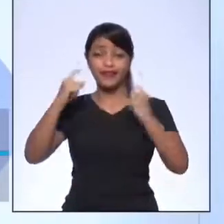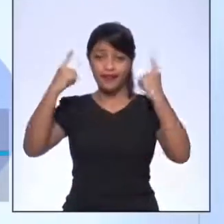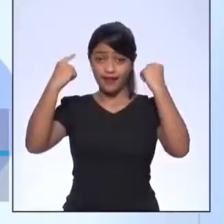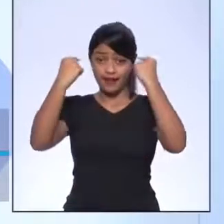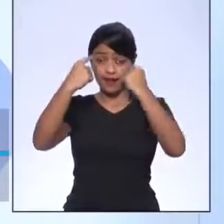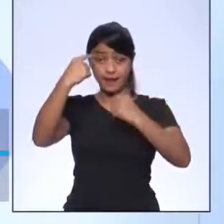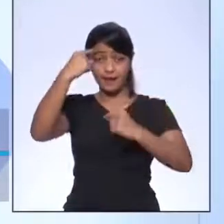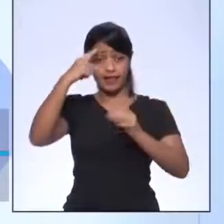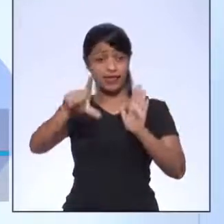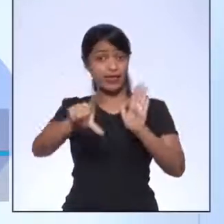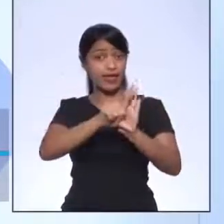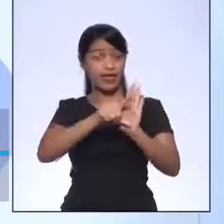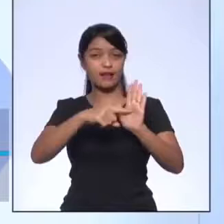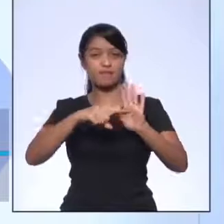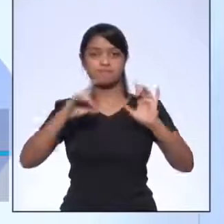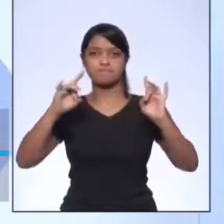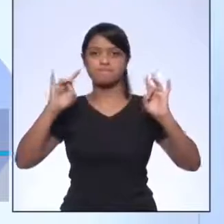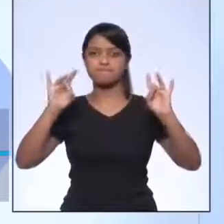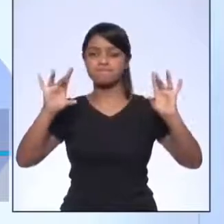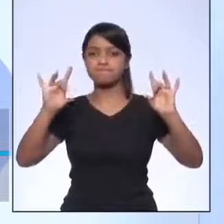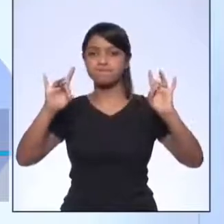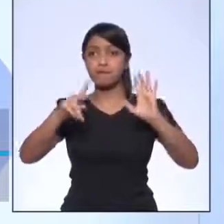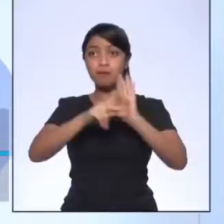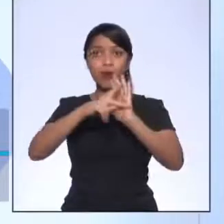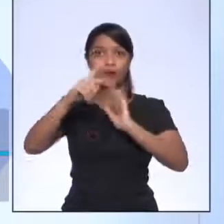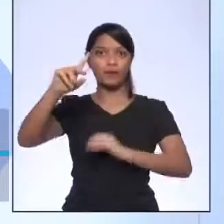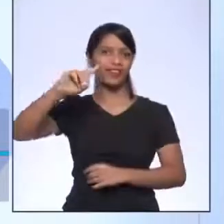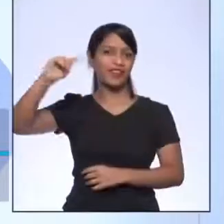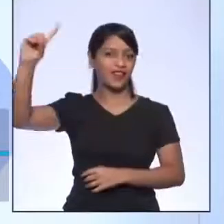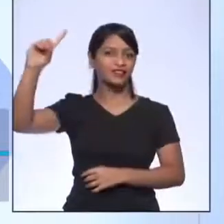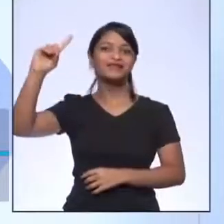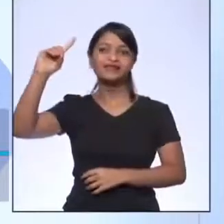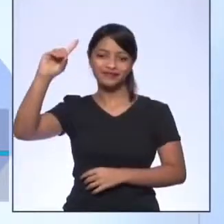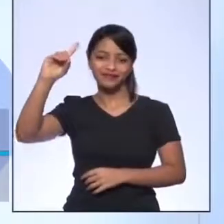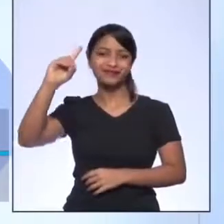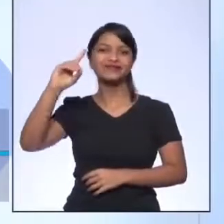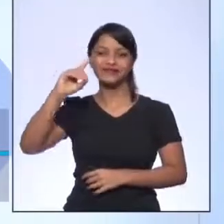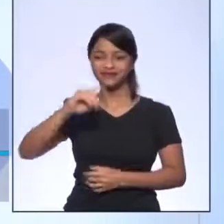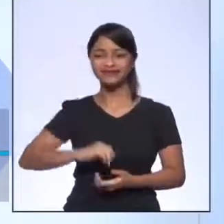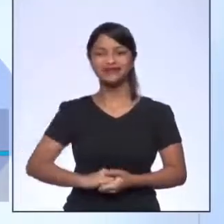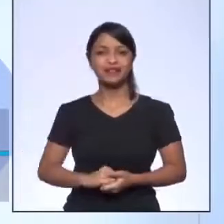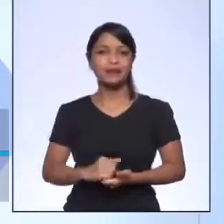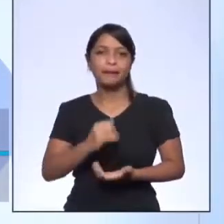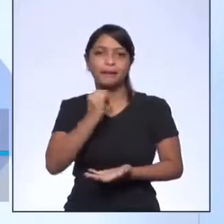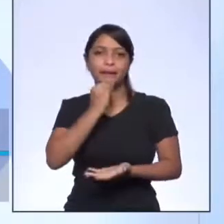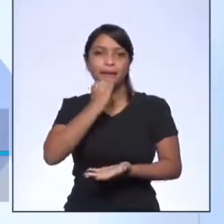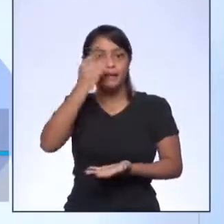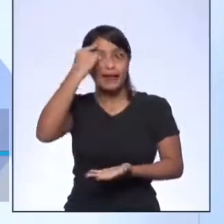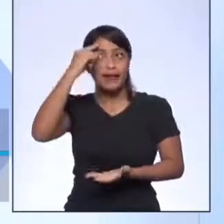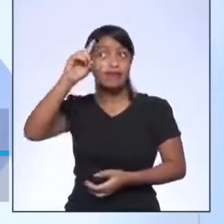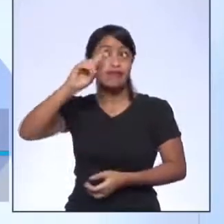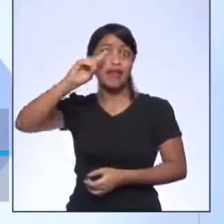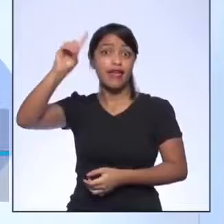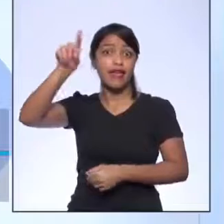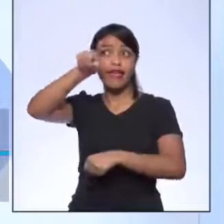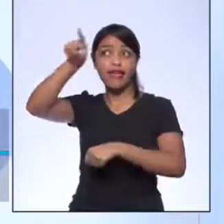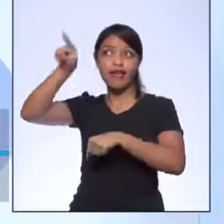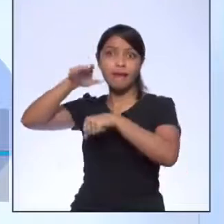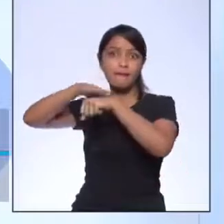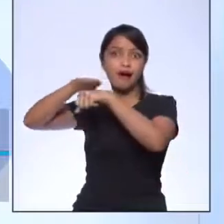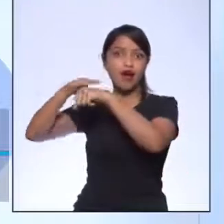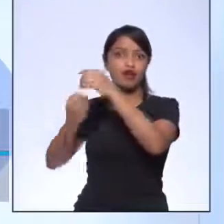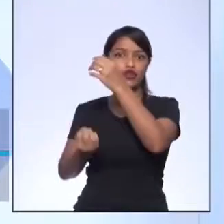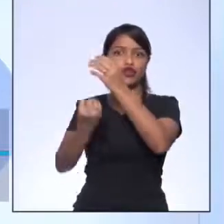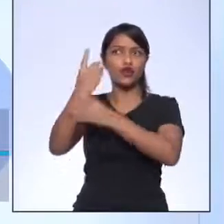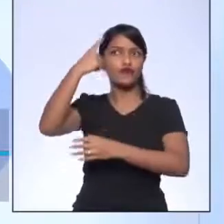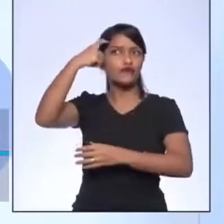sagrado, era divino, como se os deuses tivessem elaborado essas leis. Então, para o grego, a lei ela